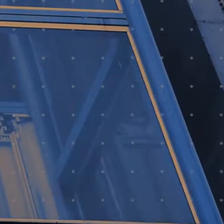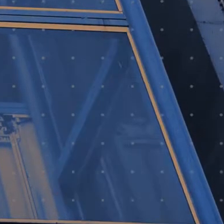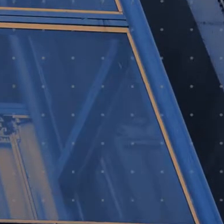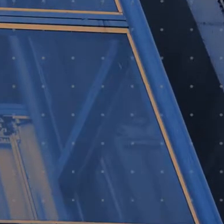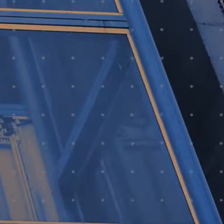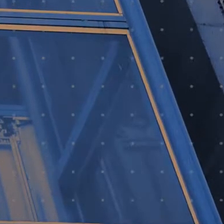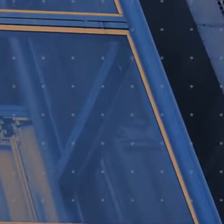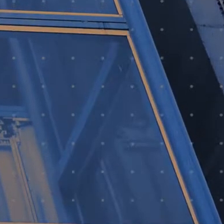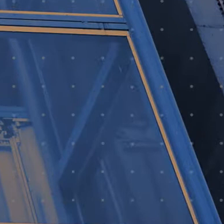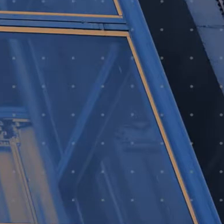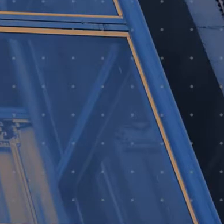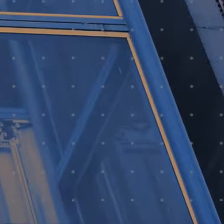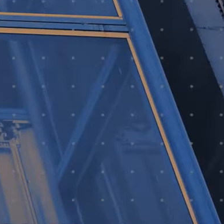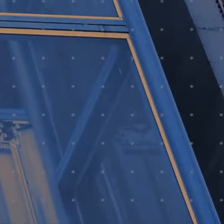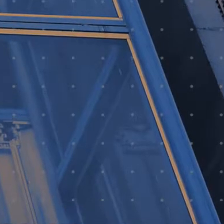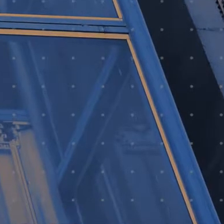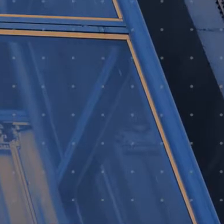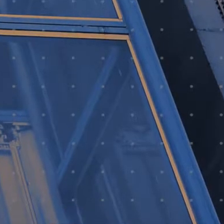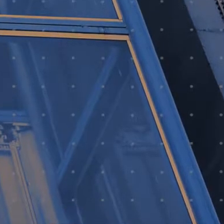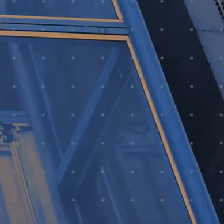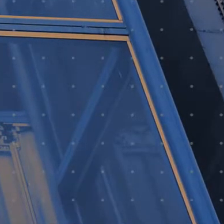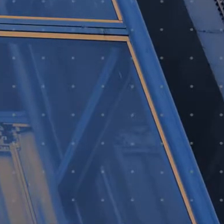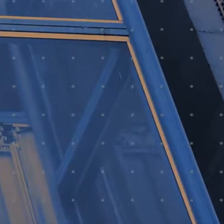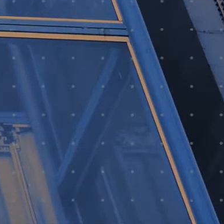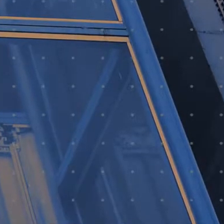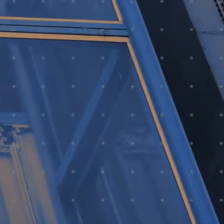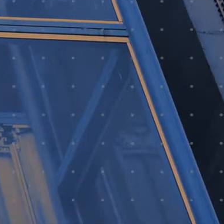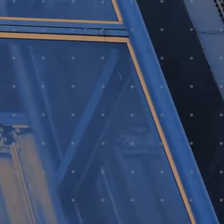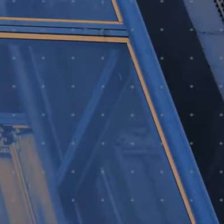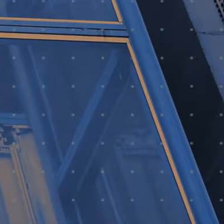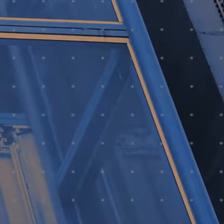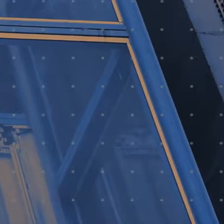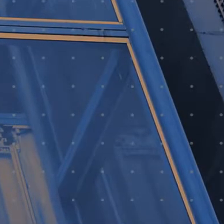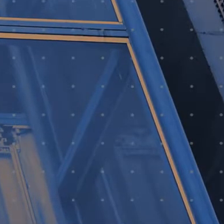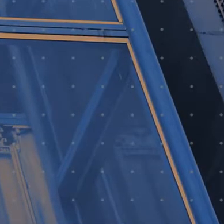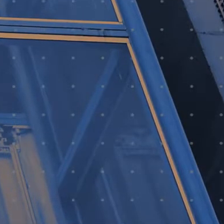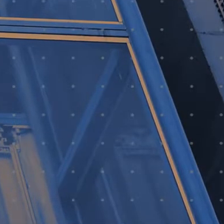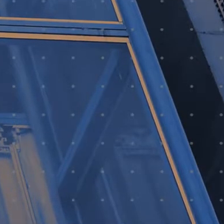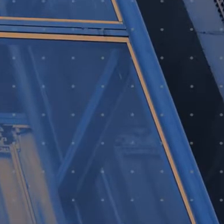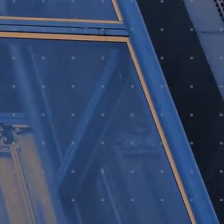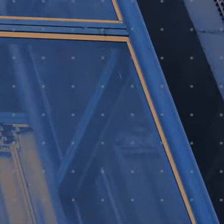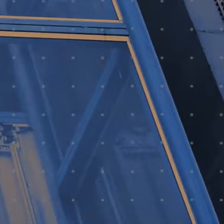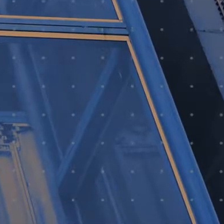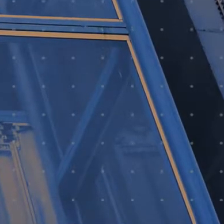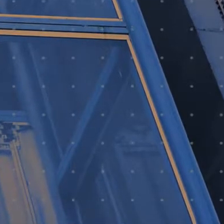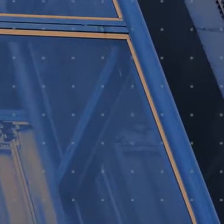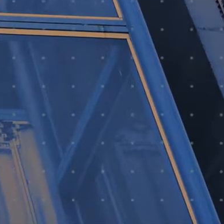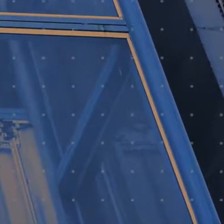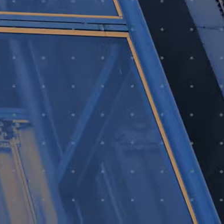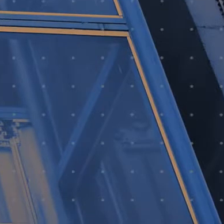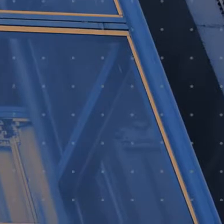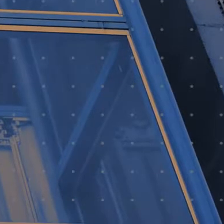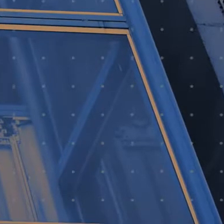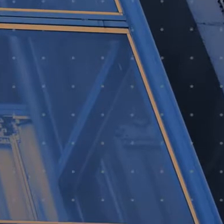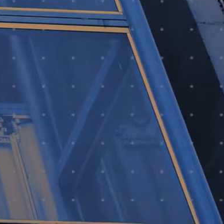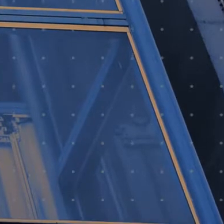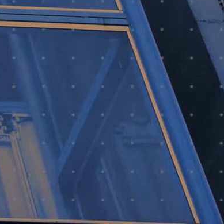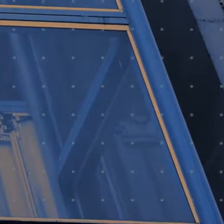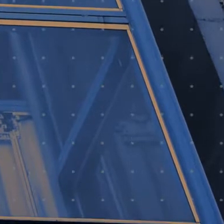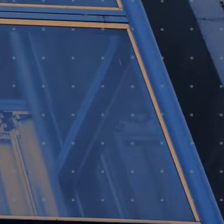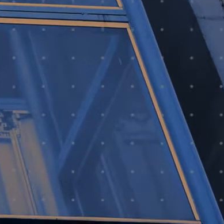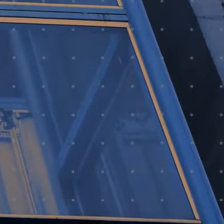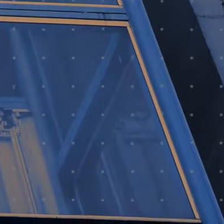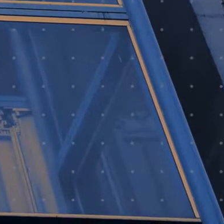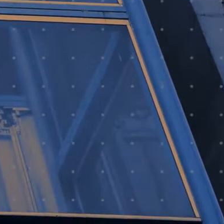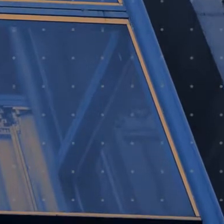açougueiro, assistente de vendas, assistente técnico comercial trainee, atendente de padaria, auxiliar